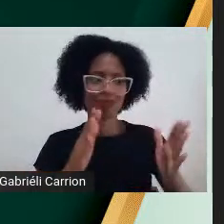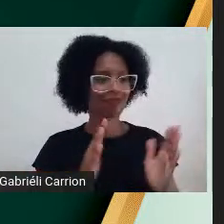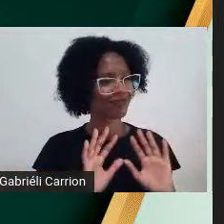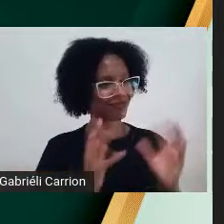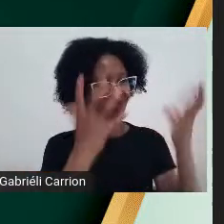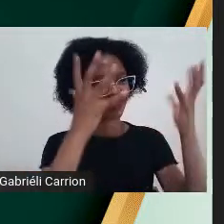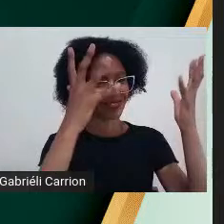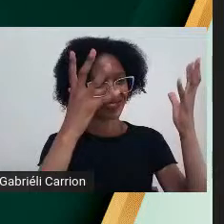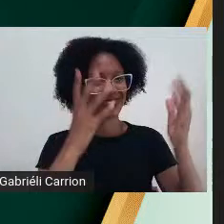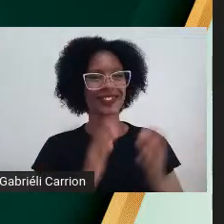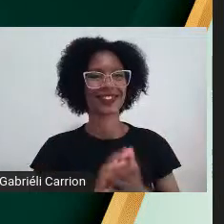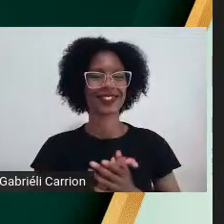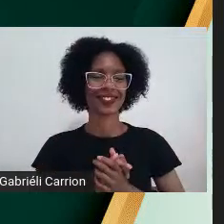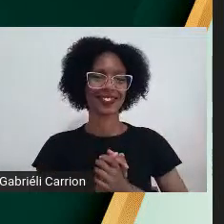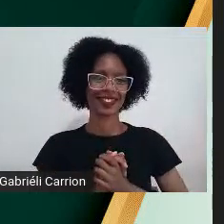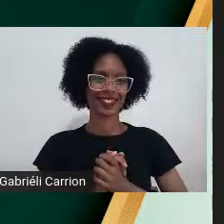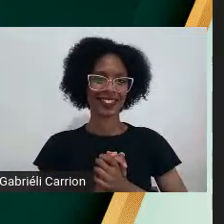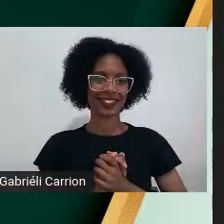Parabéns.